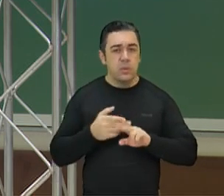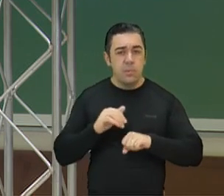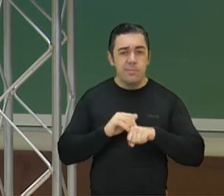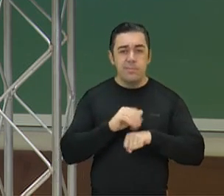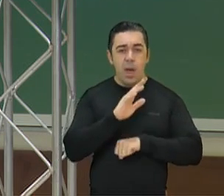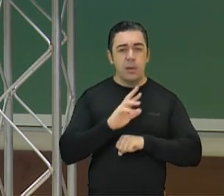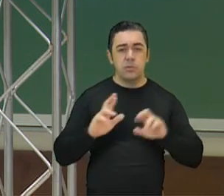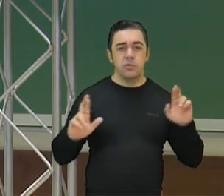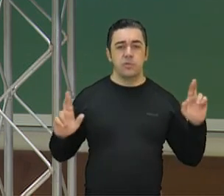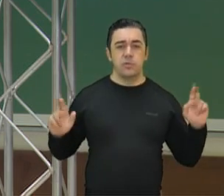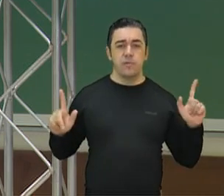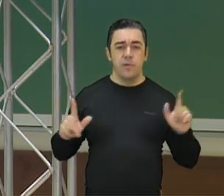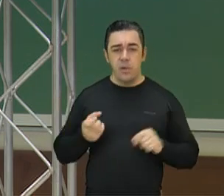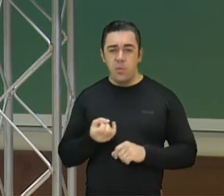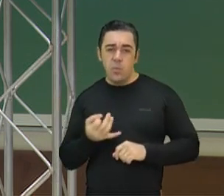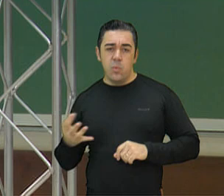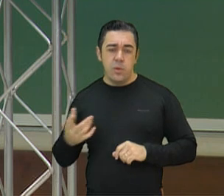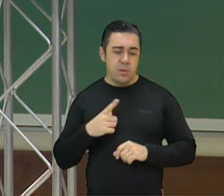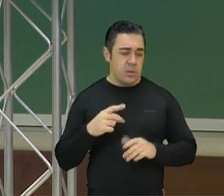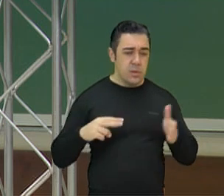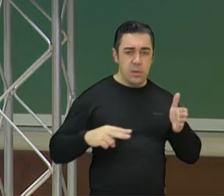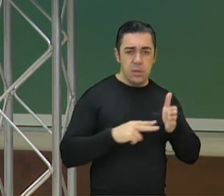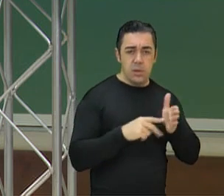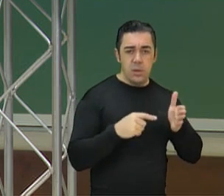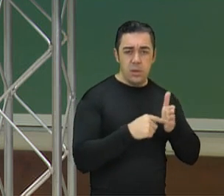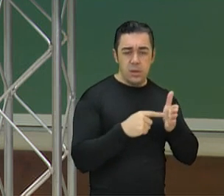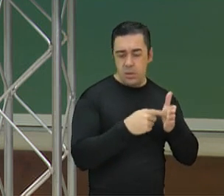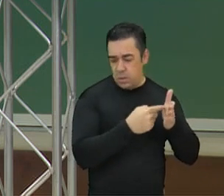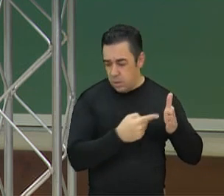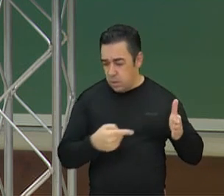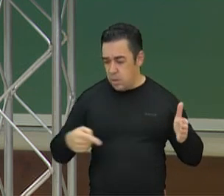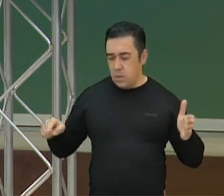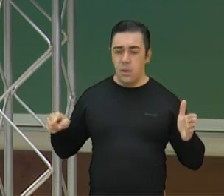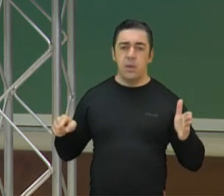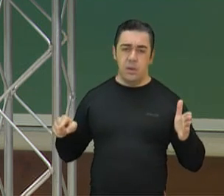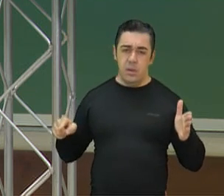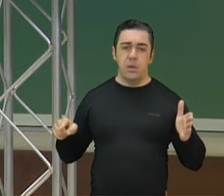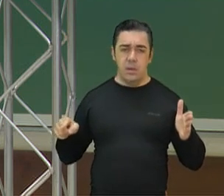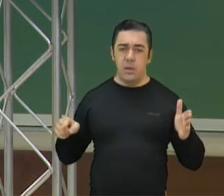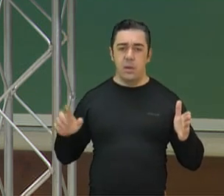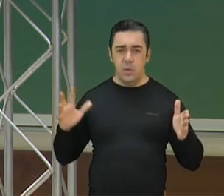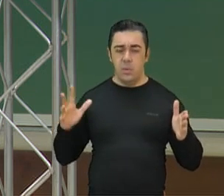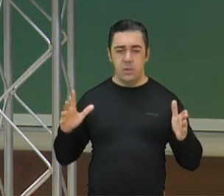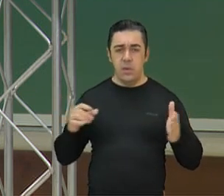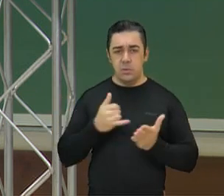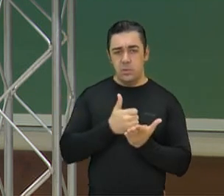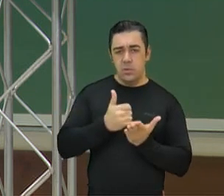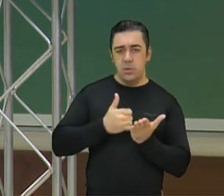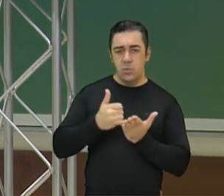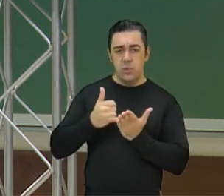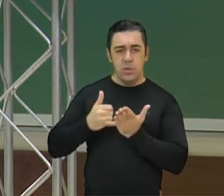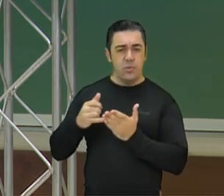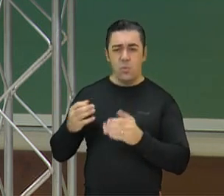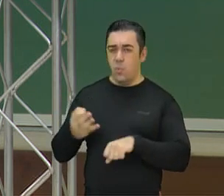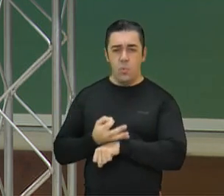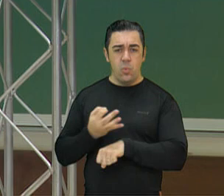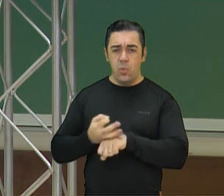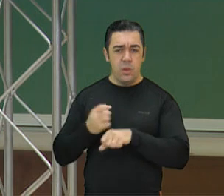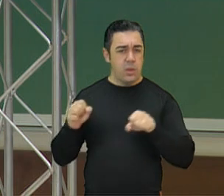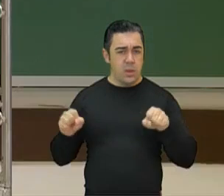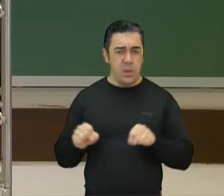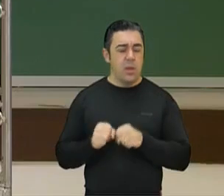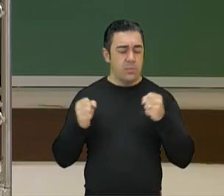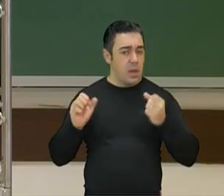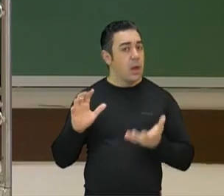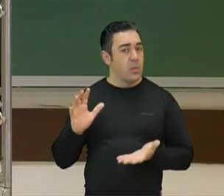maior que a amperagem permite, que a corrente elétrica ali do circuito é determinada. Então, muito